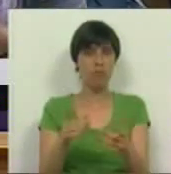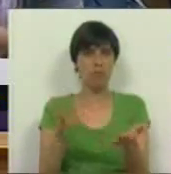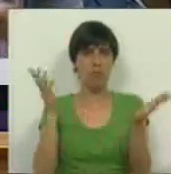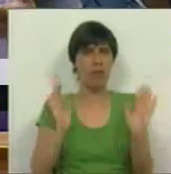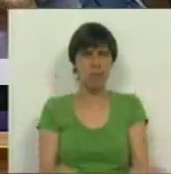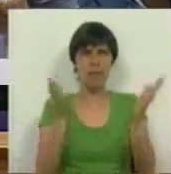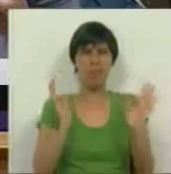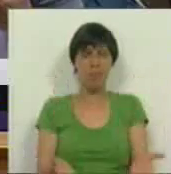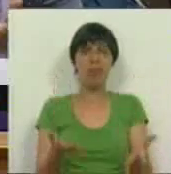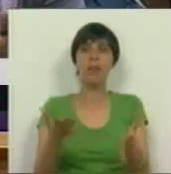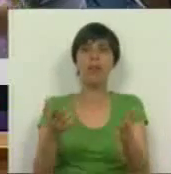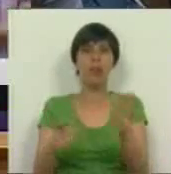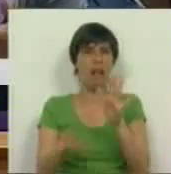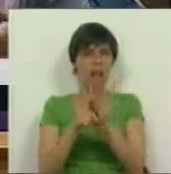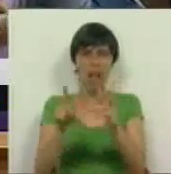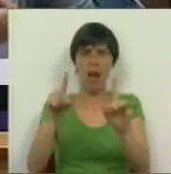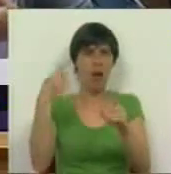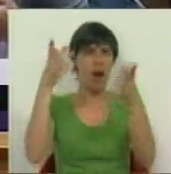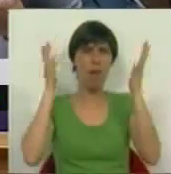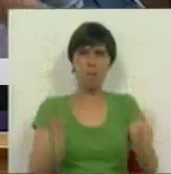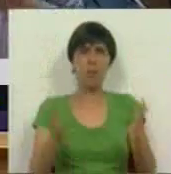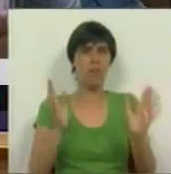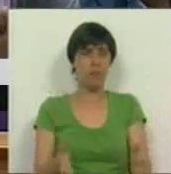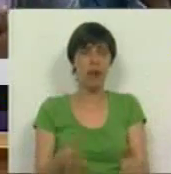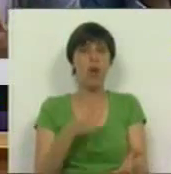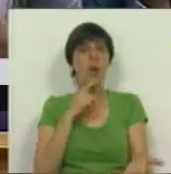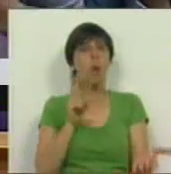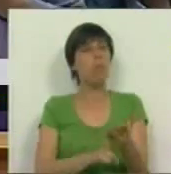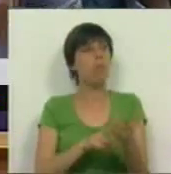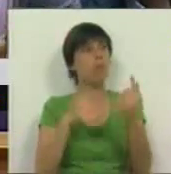dispensável... Quero concluir, Sra. Deputada. Esta lei é dispensável